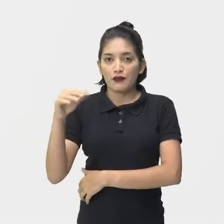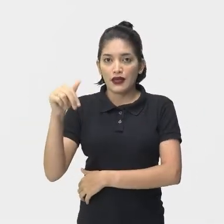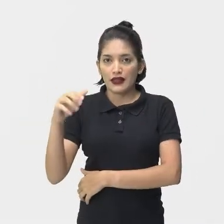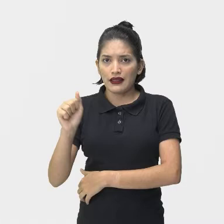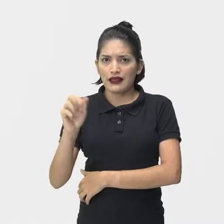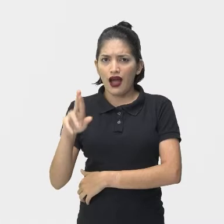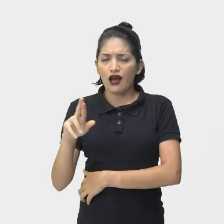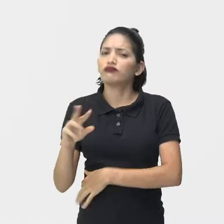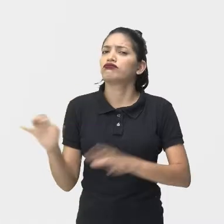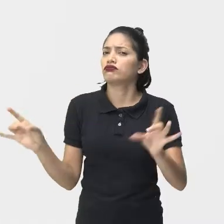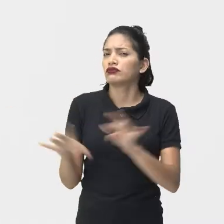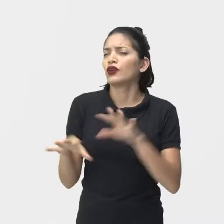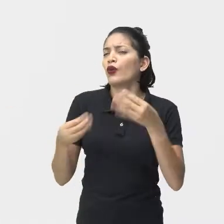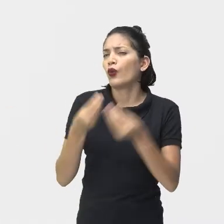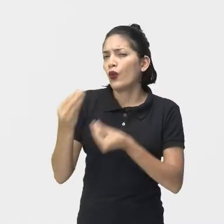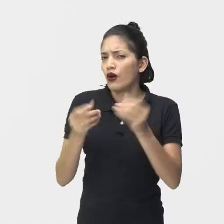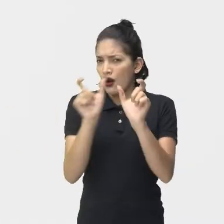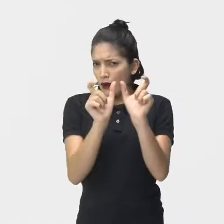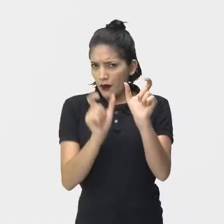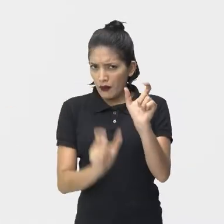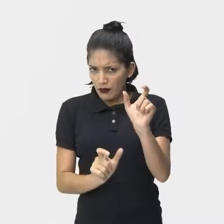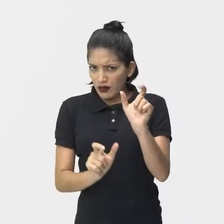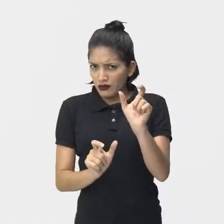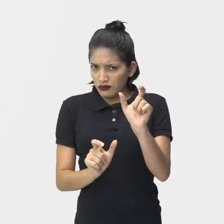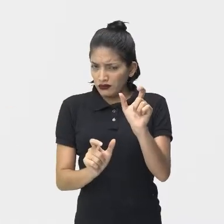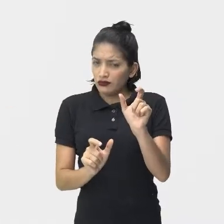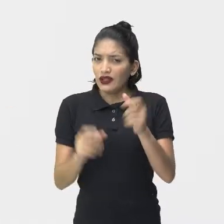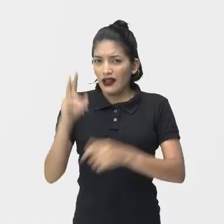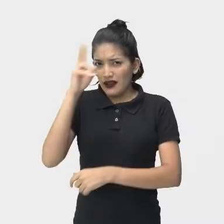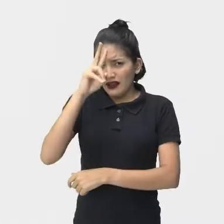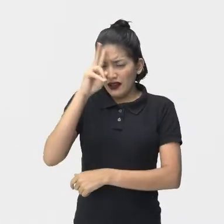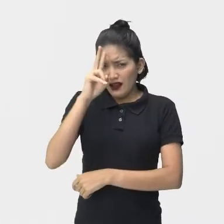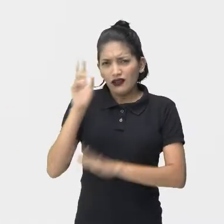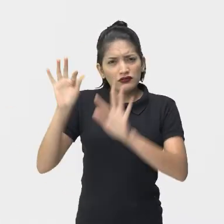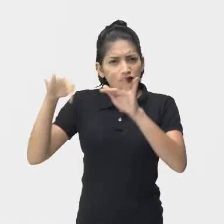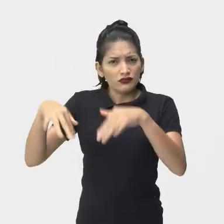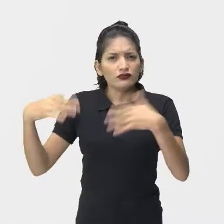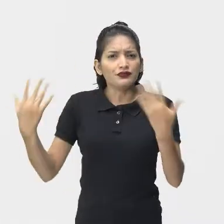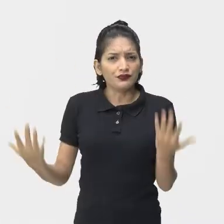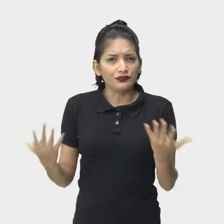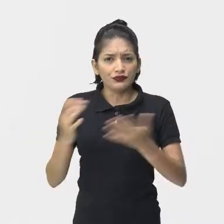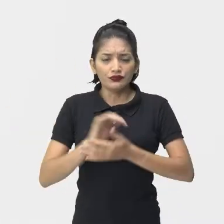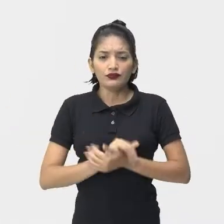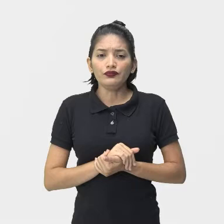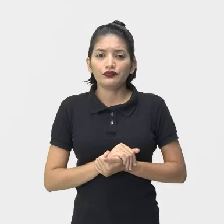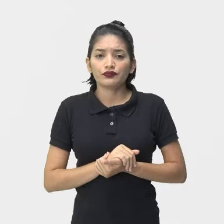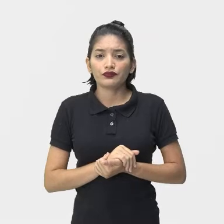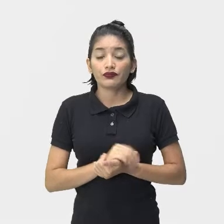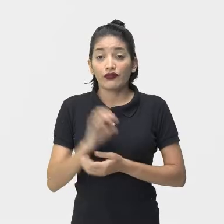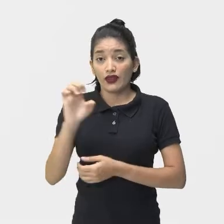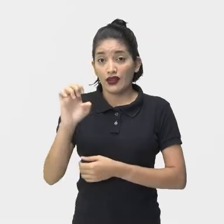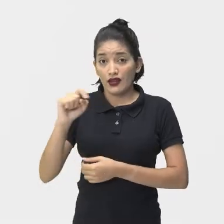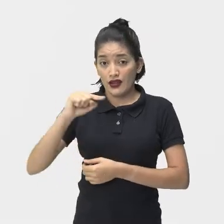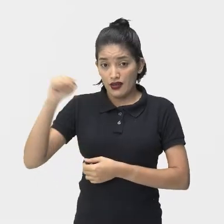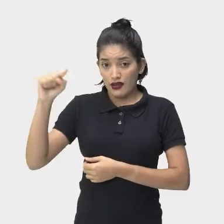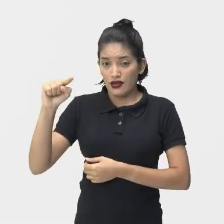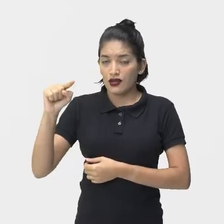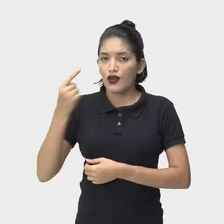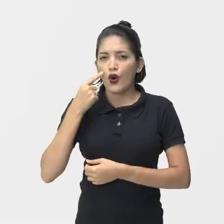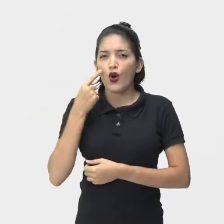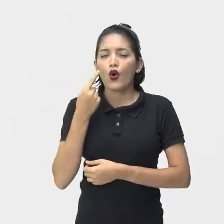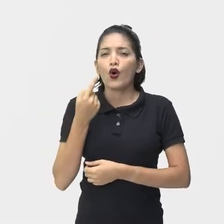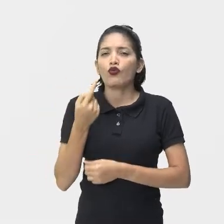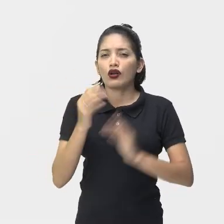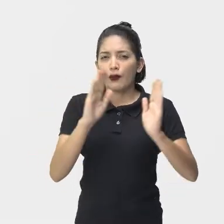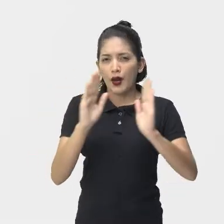Como é que eu conjugo o verbo terminar com usted? Vocês lembram das terminações, né? E vou colocar aqui